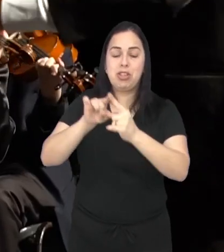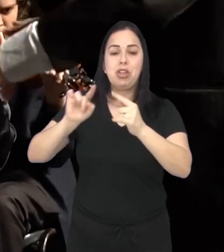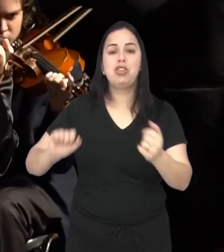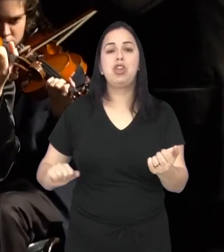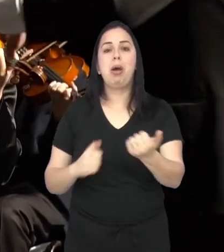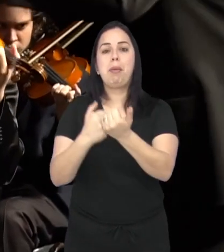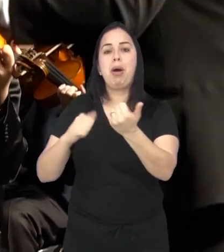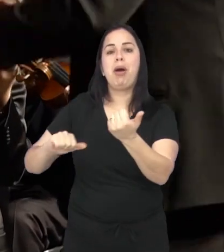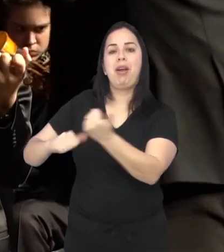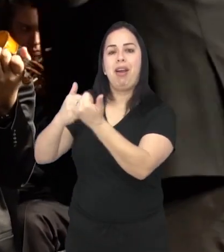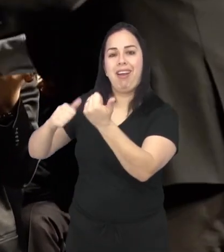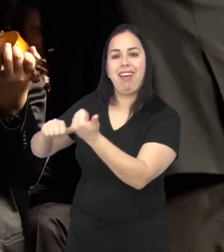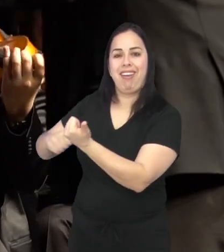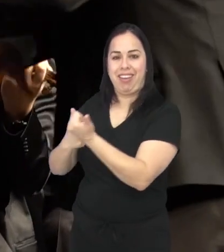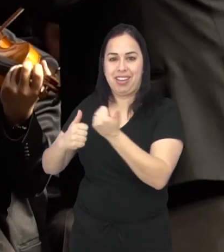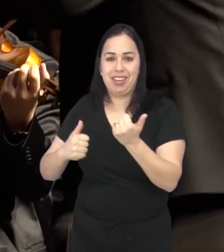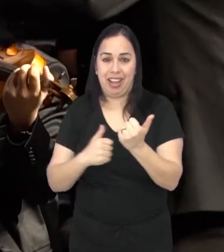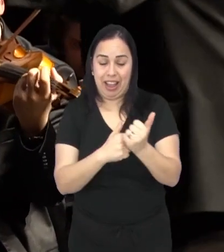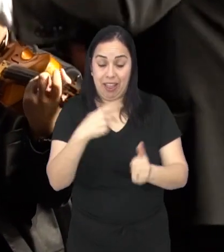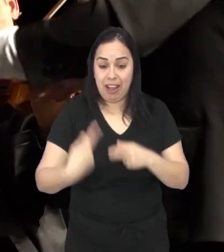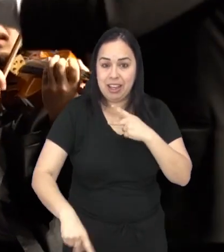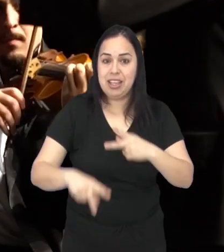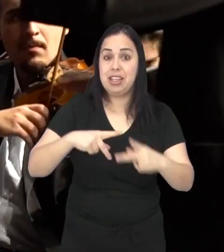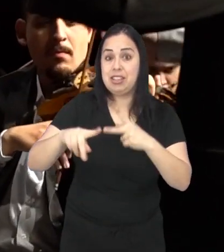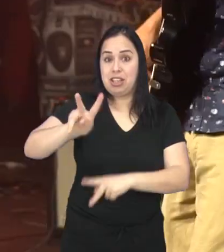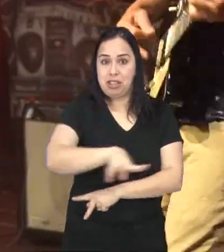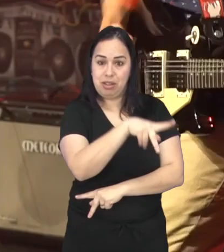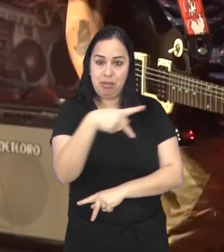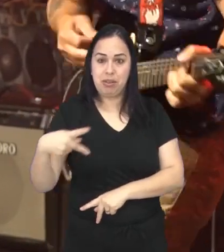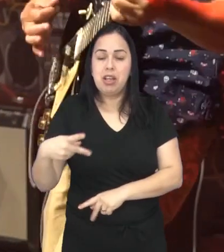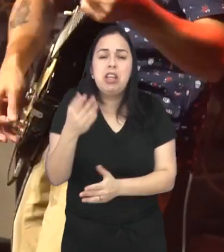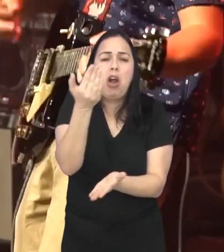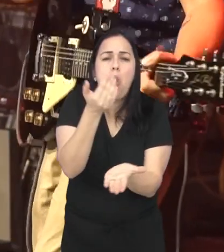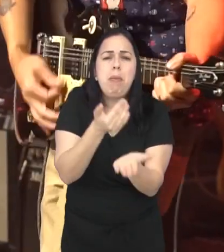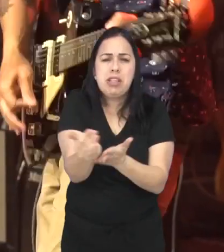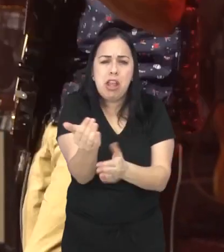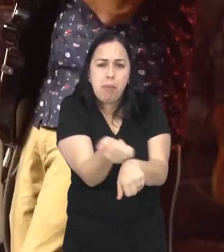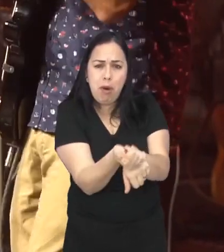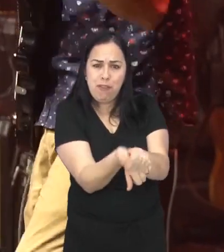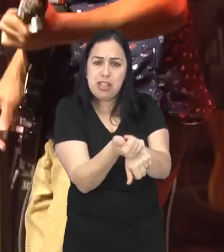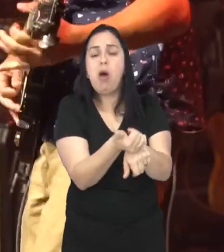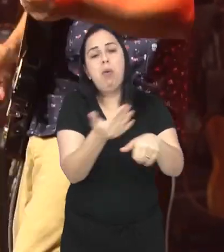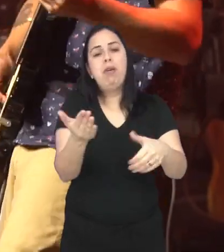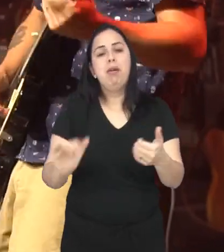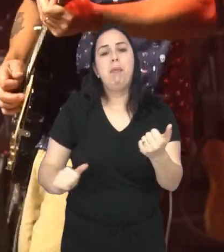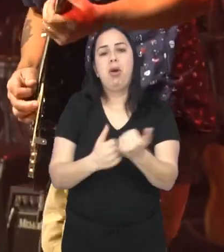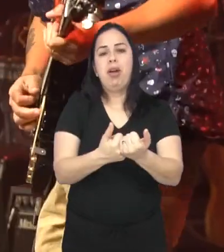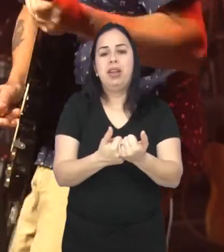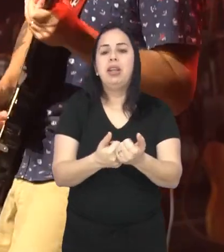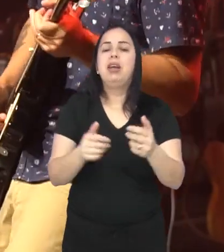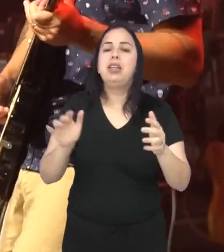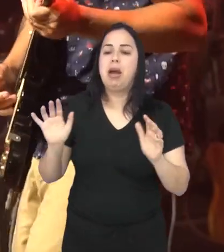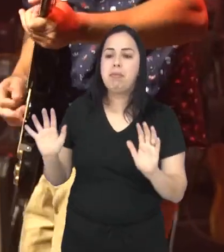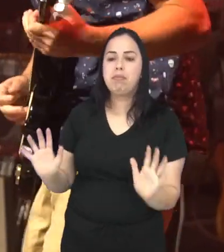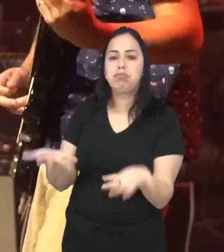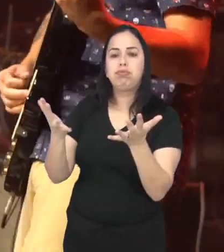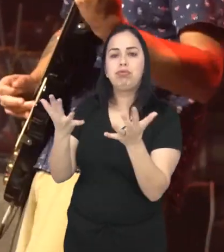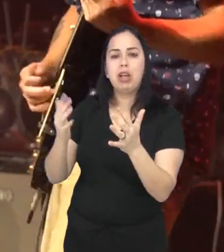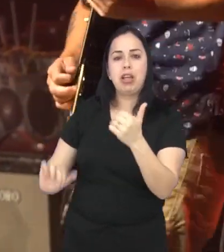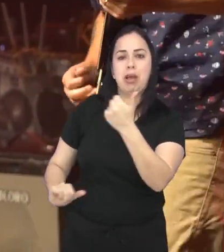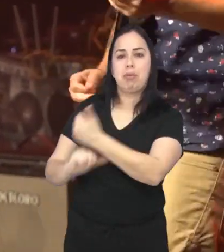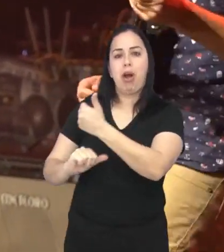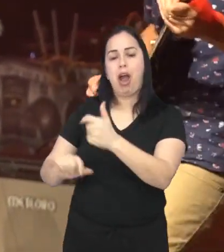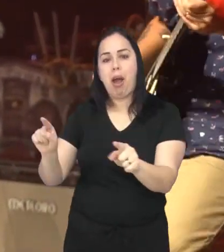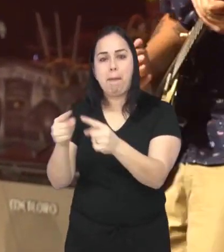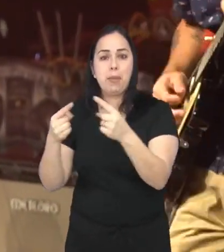de apoiar artistas independentes da cidade e região que estão no começo da carreira, além, é claro, de fomentar o cenário